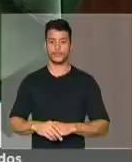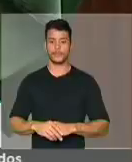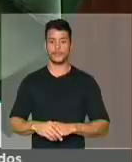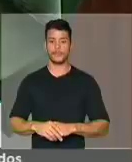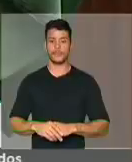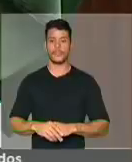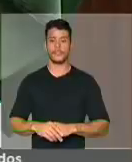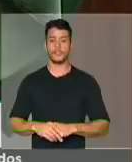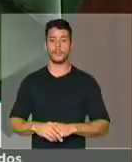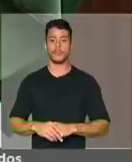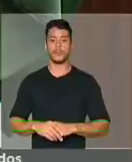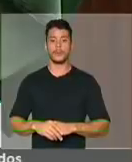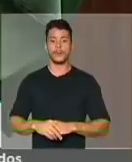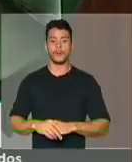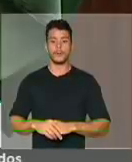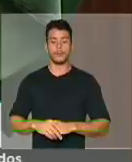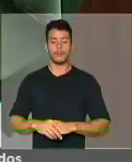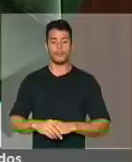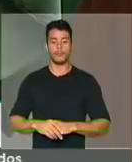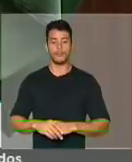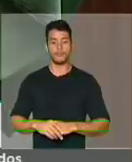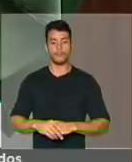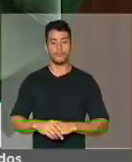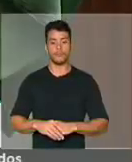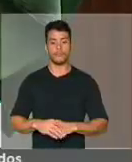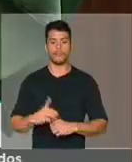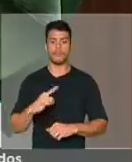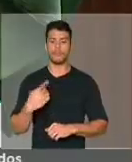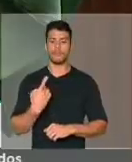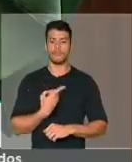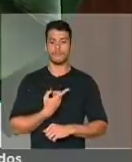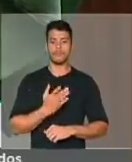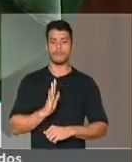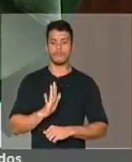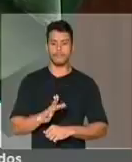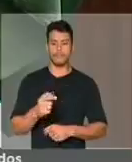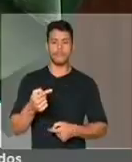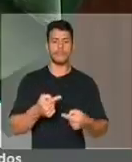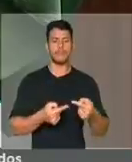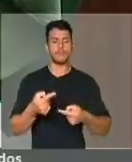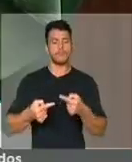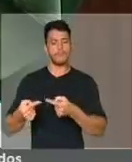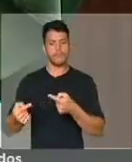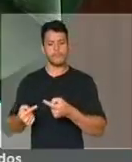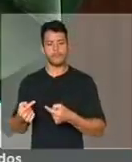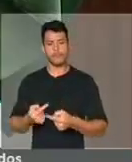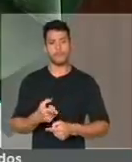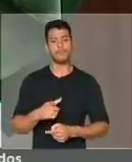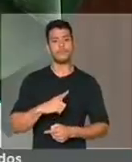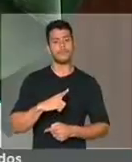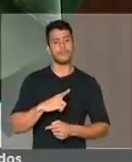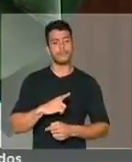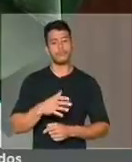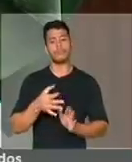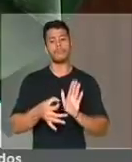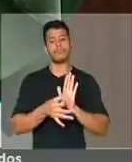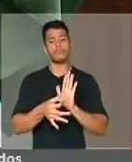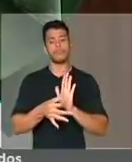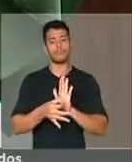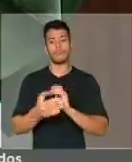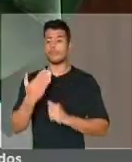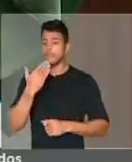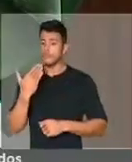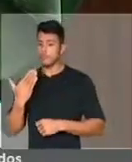Está acabando. No calor da discussão, temos ouvido argumentos a favor e contrários ao